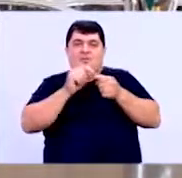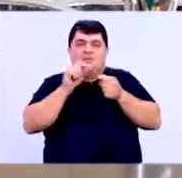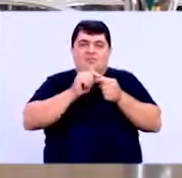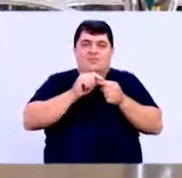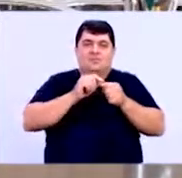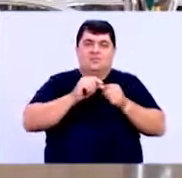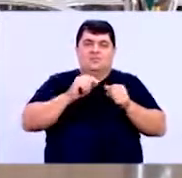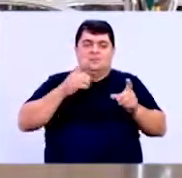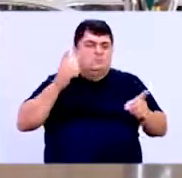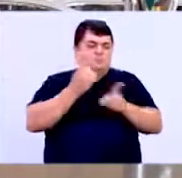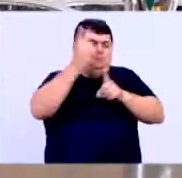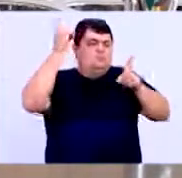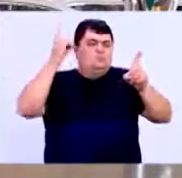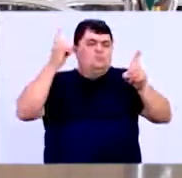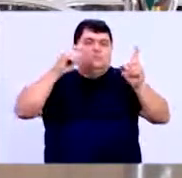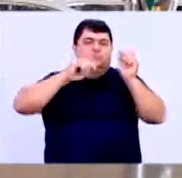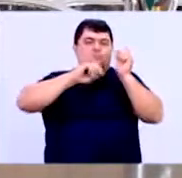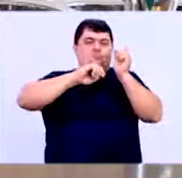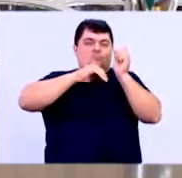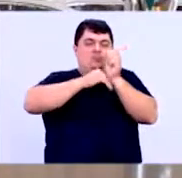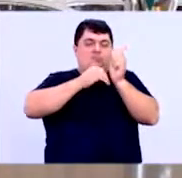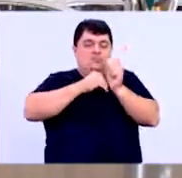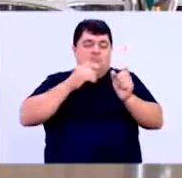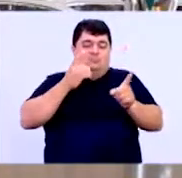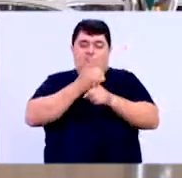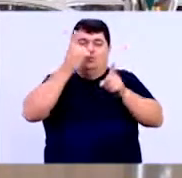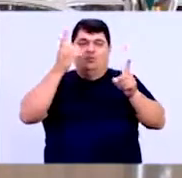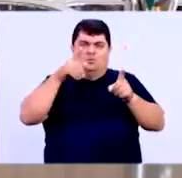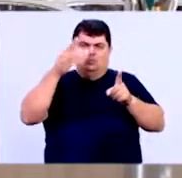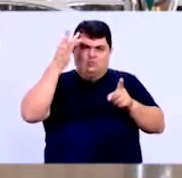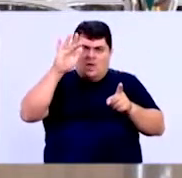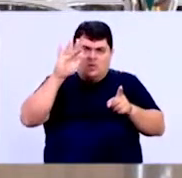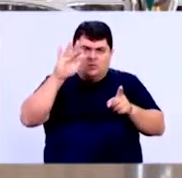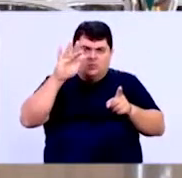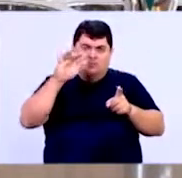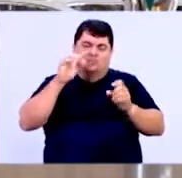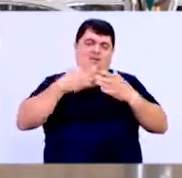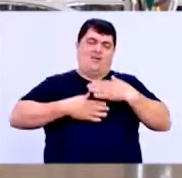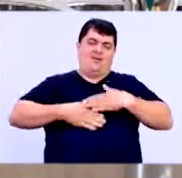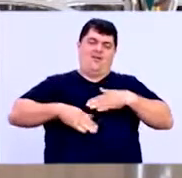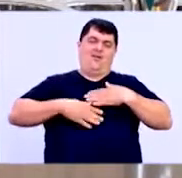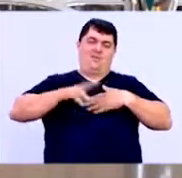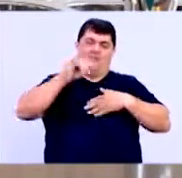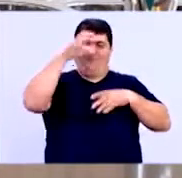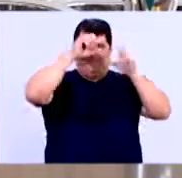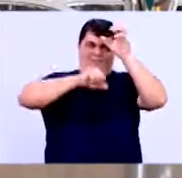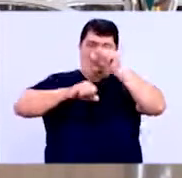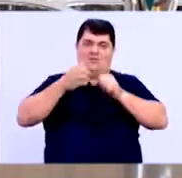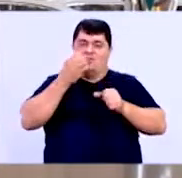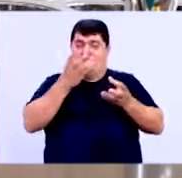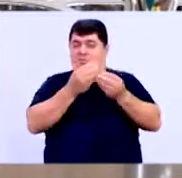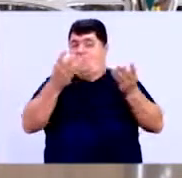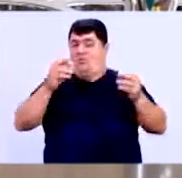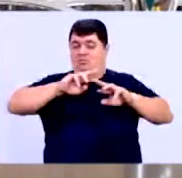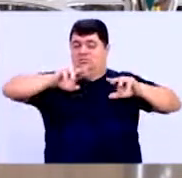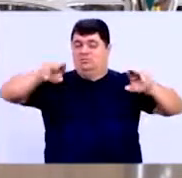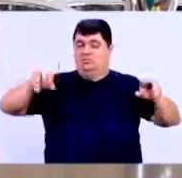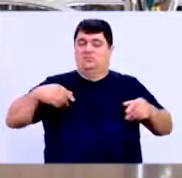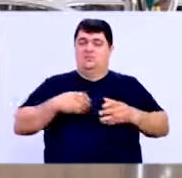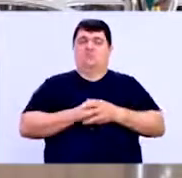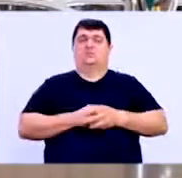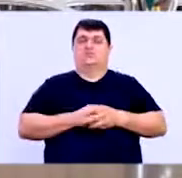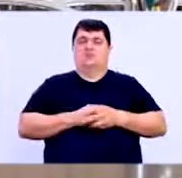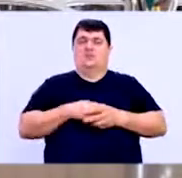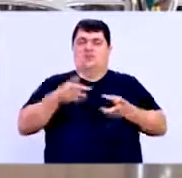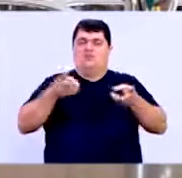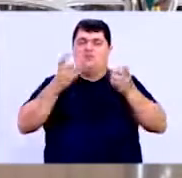desvendar todos aqueles segredos da cozinha. Você não sabe cozinhar? Muito bem, relaxa, aqui você vai aprender muita coisa, viu? Inclusive, você